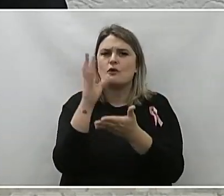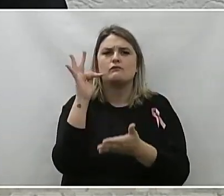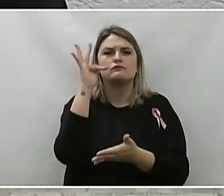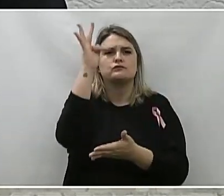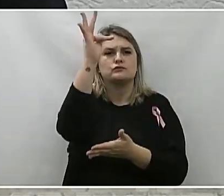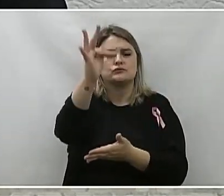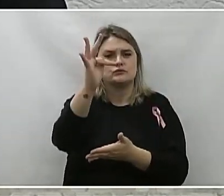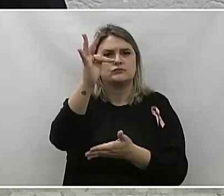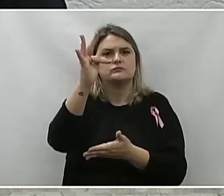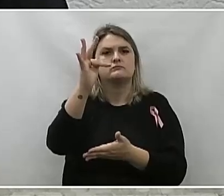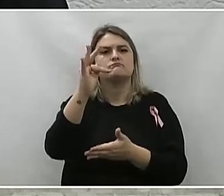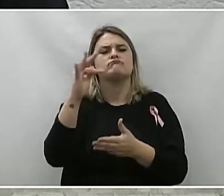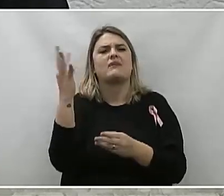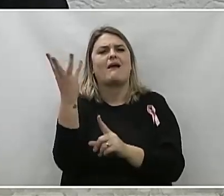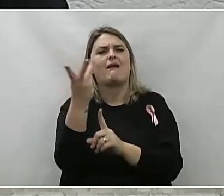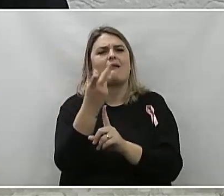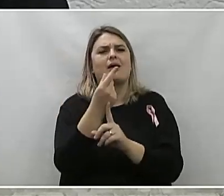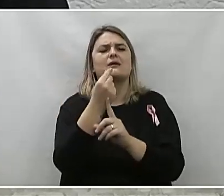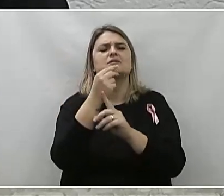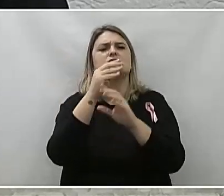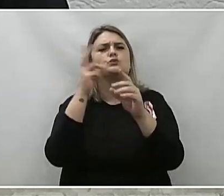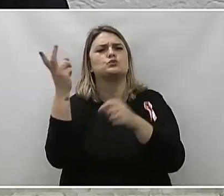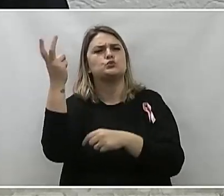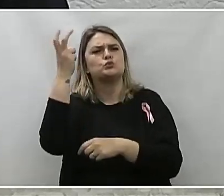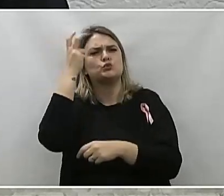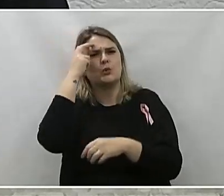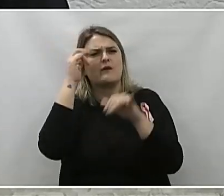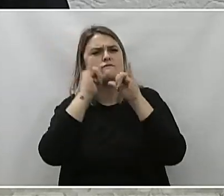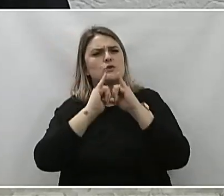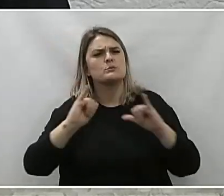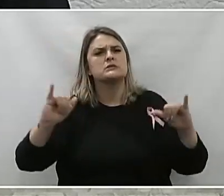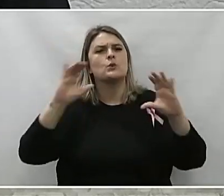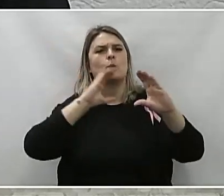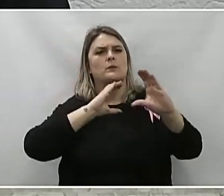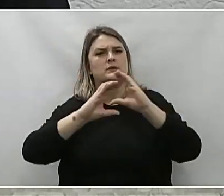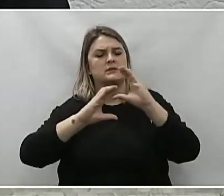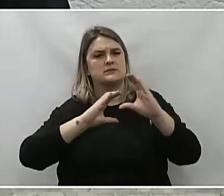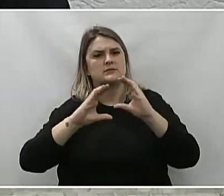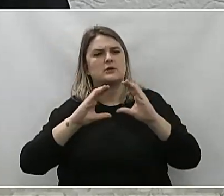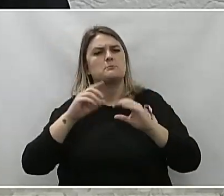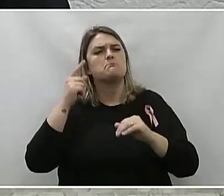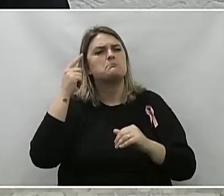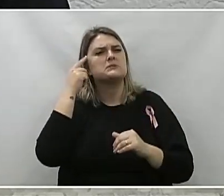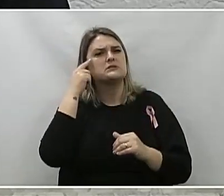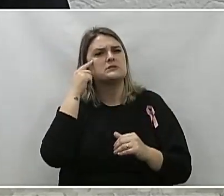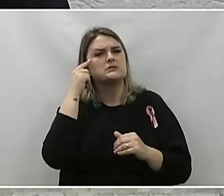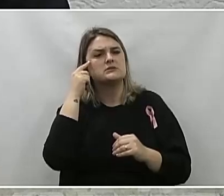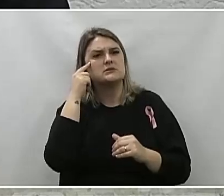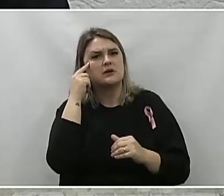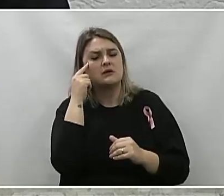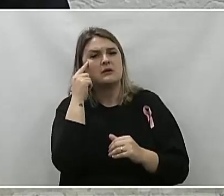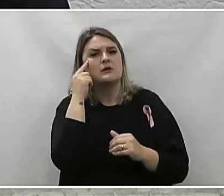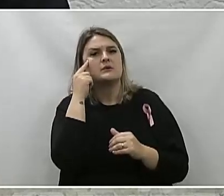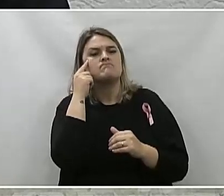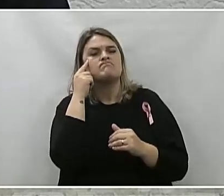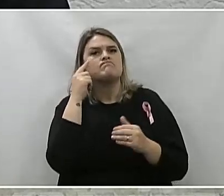com Arte plástica cultura e informação e comunicação deslumbrando o